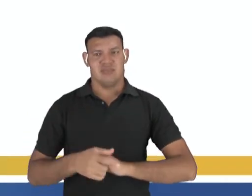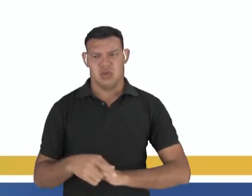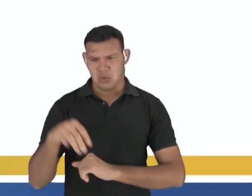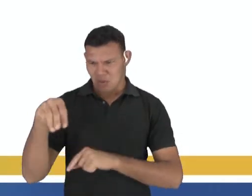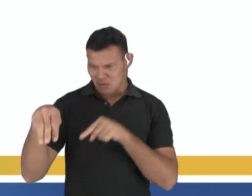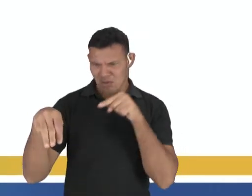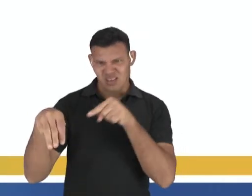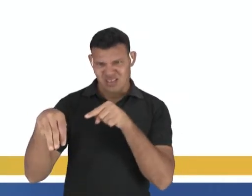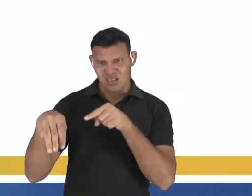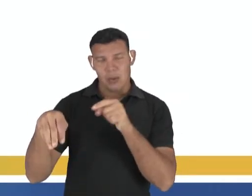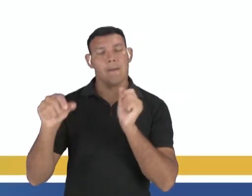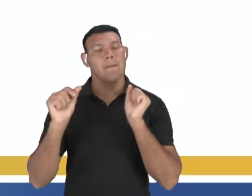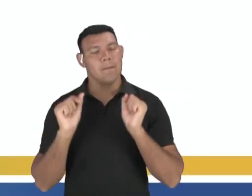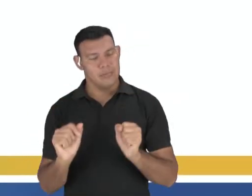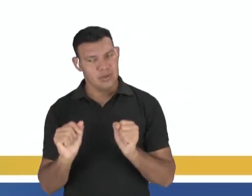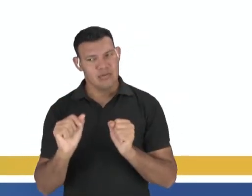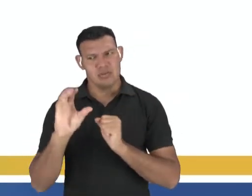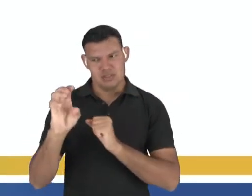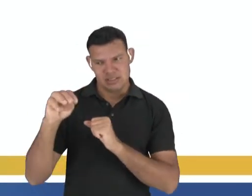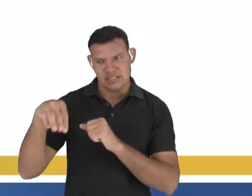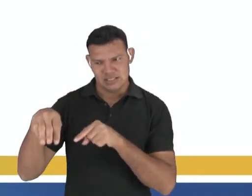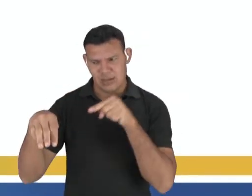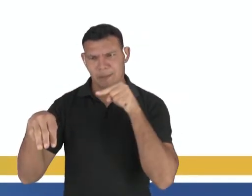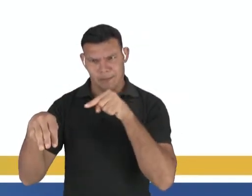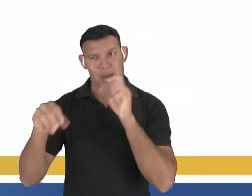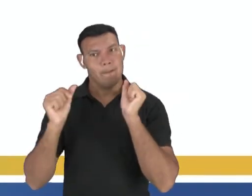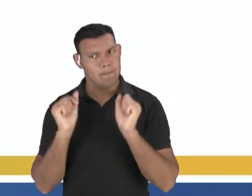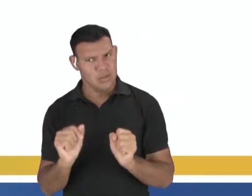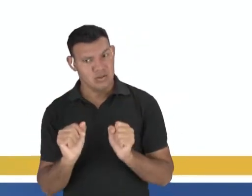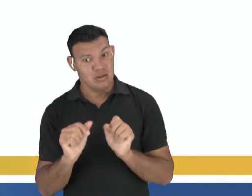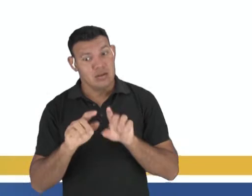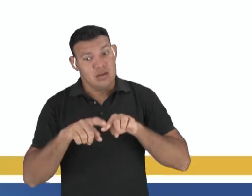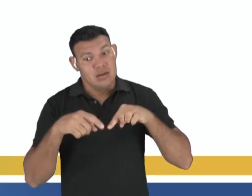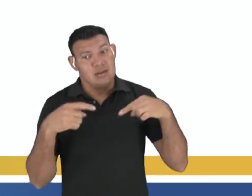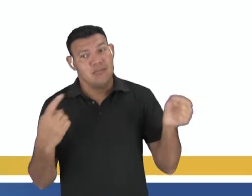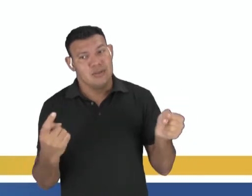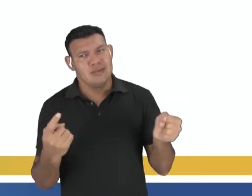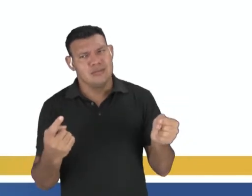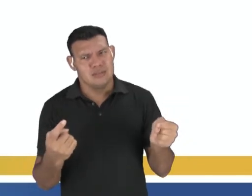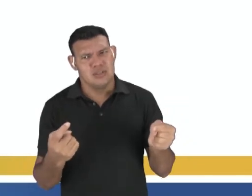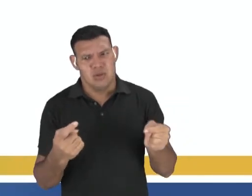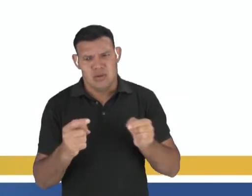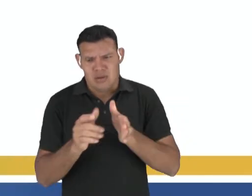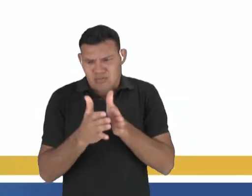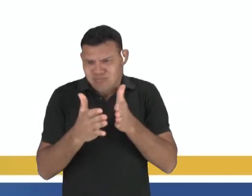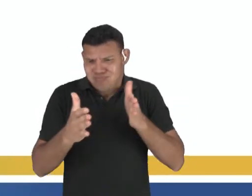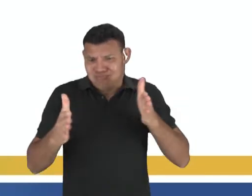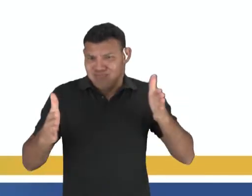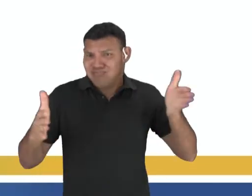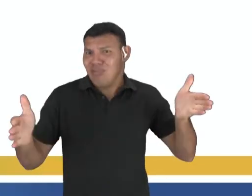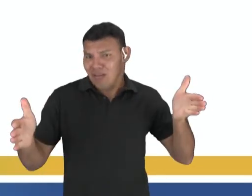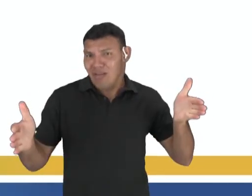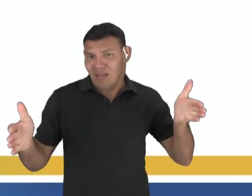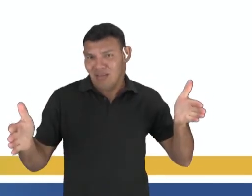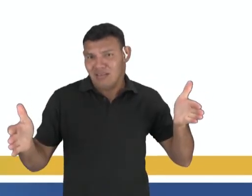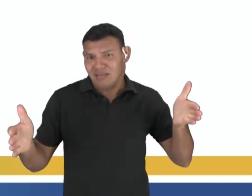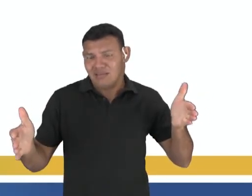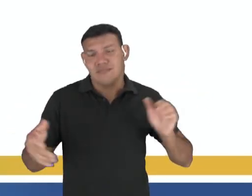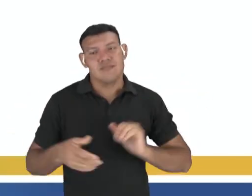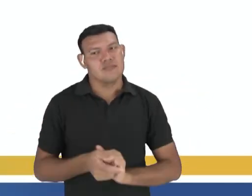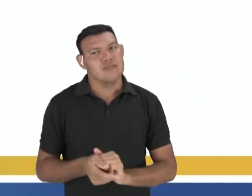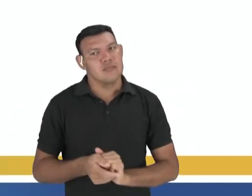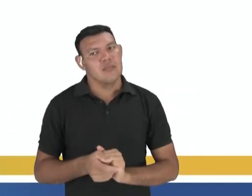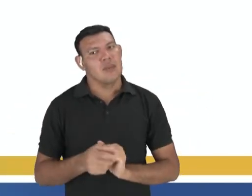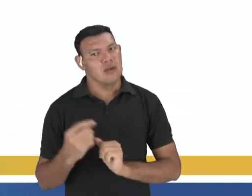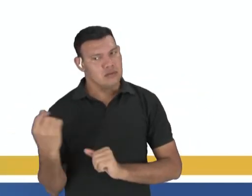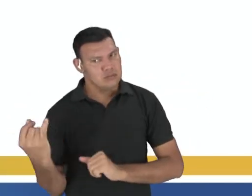representar em metro? Posso representar em centímetro? Posso, sem problema algum. Mas aí eu vou ter valores muito grandes, com muitos algarismos. Então é